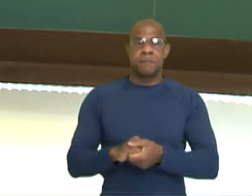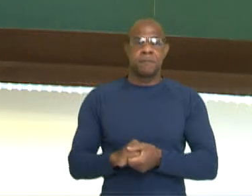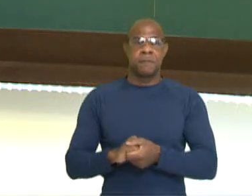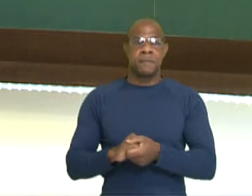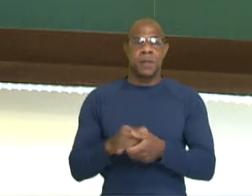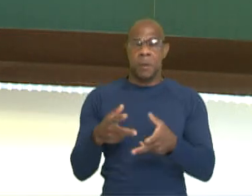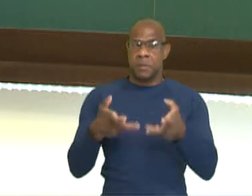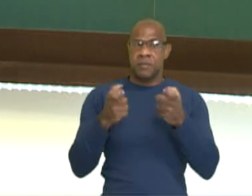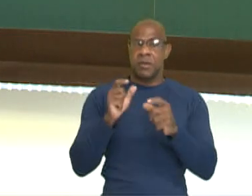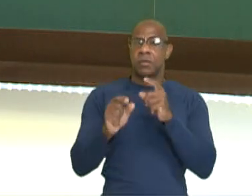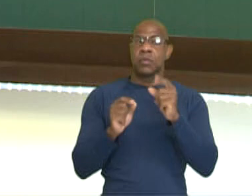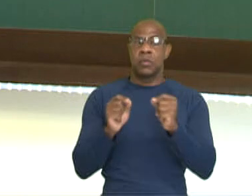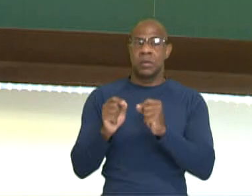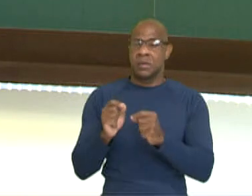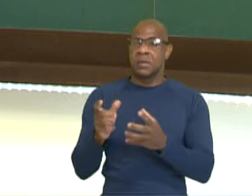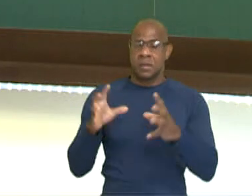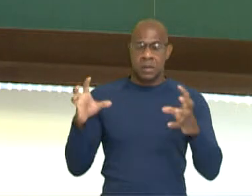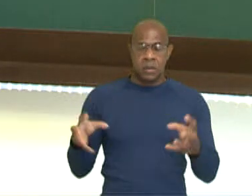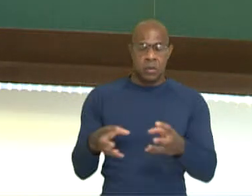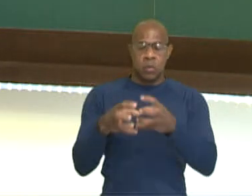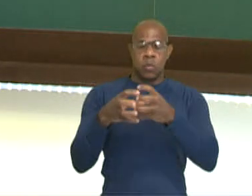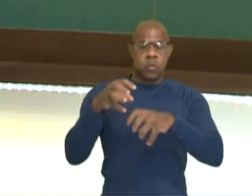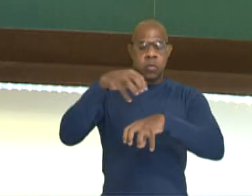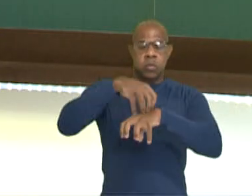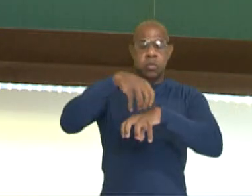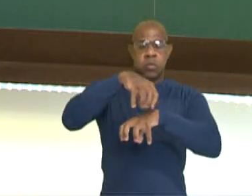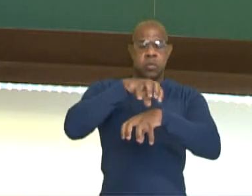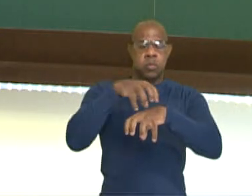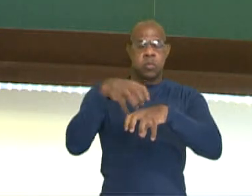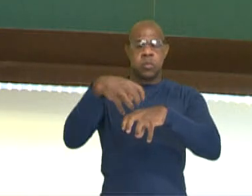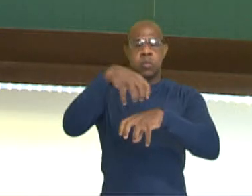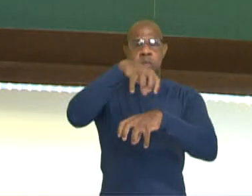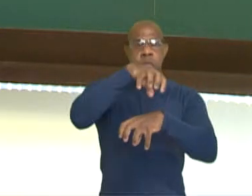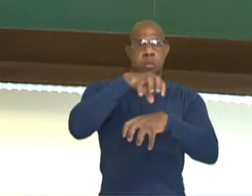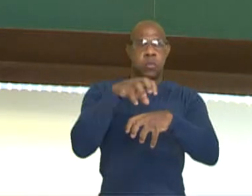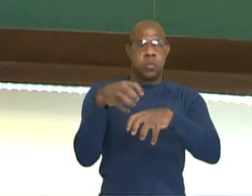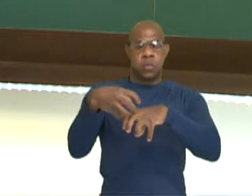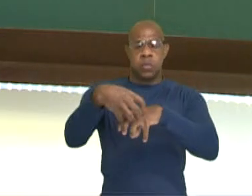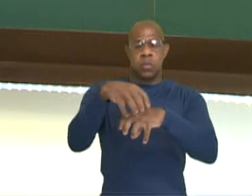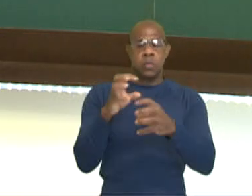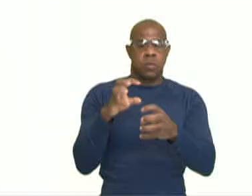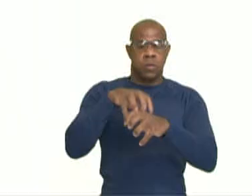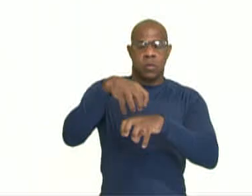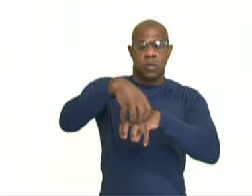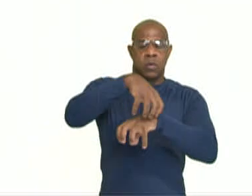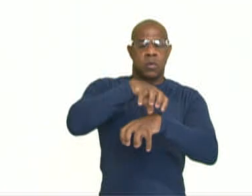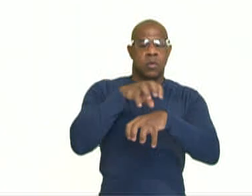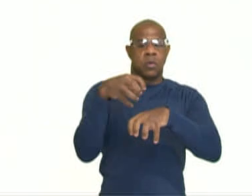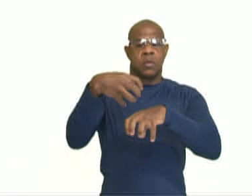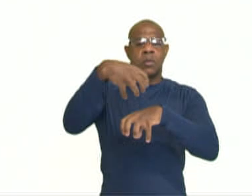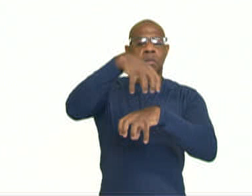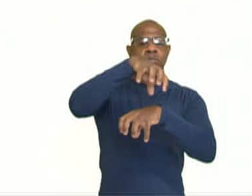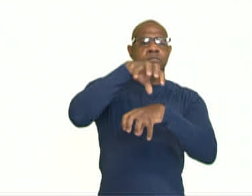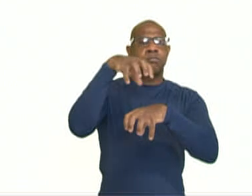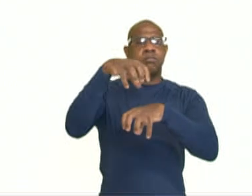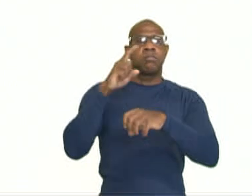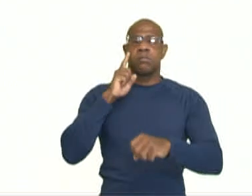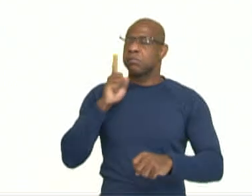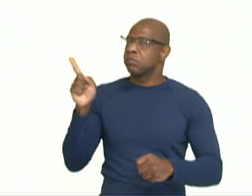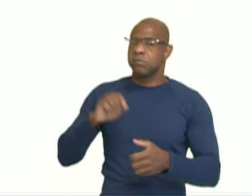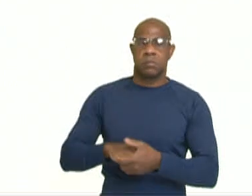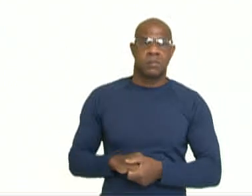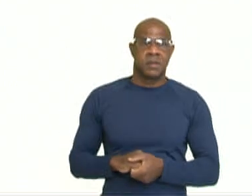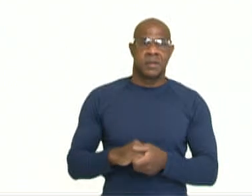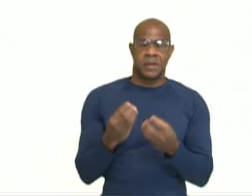aqui observamos a junção, então literalmente é como se fossem se aglomerando gradativamente. Observem